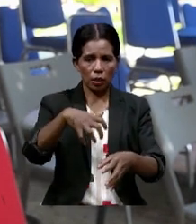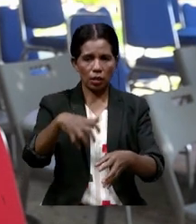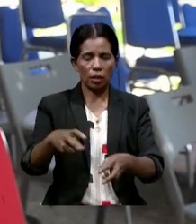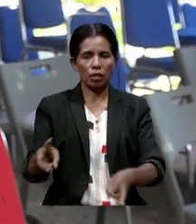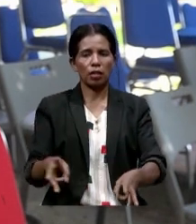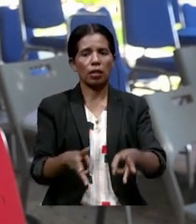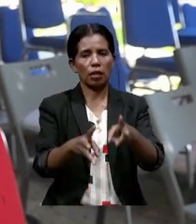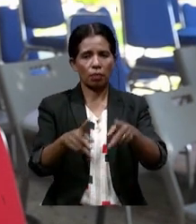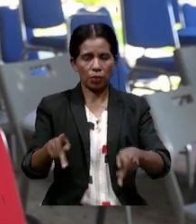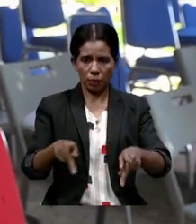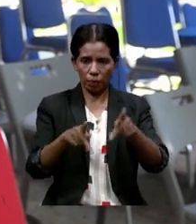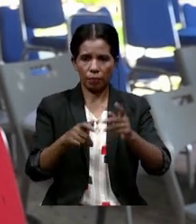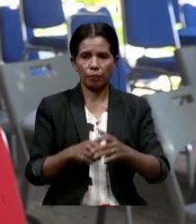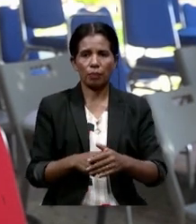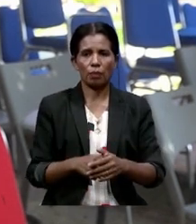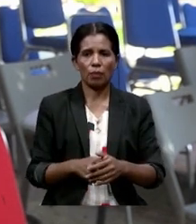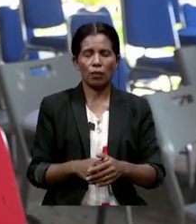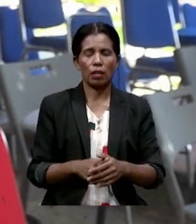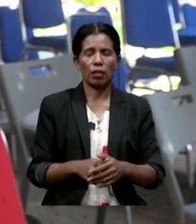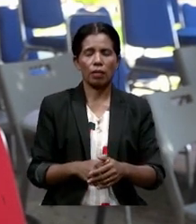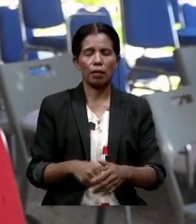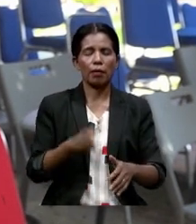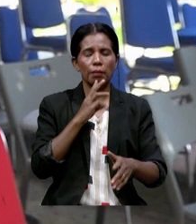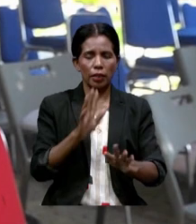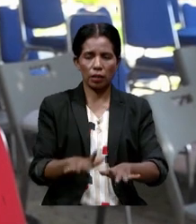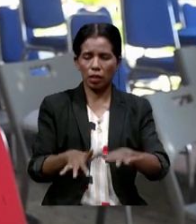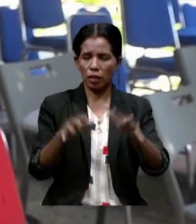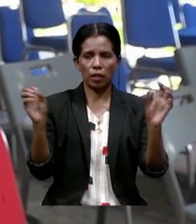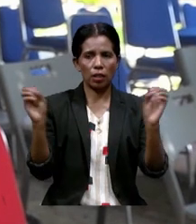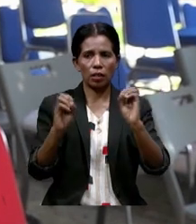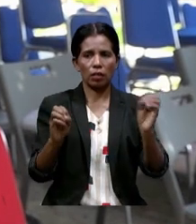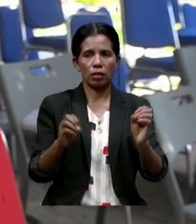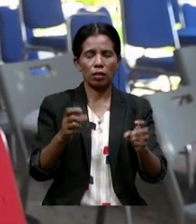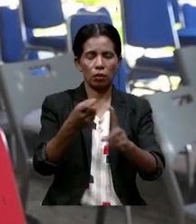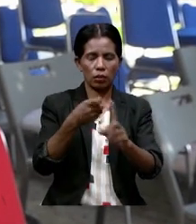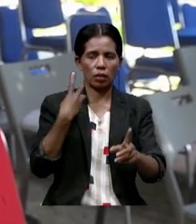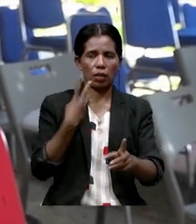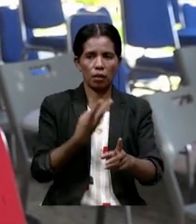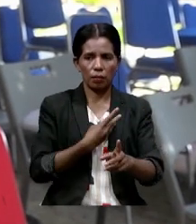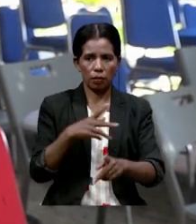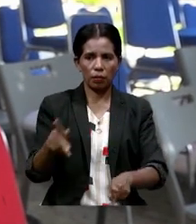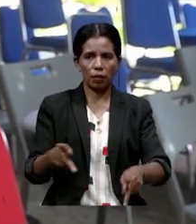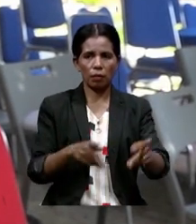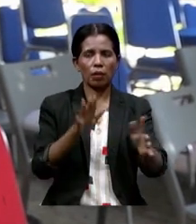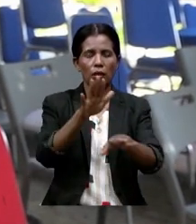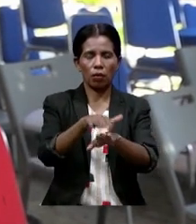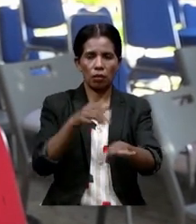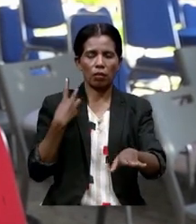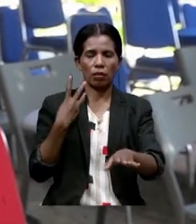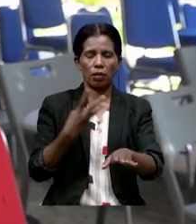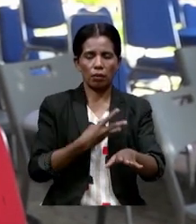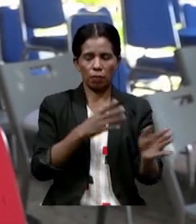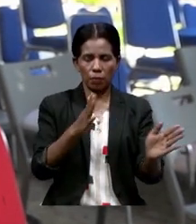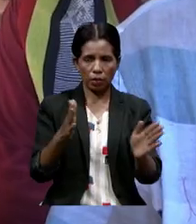público. Neve inundação né laos causa si interna minha mas e o público maka mai afeta fali ba las processo